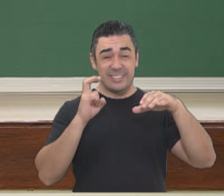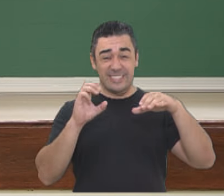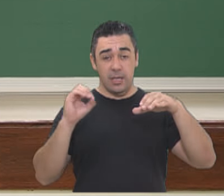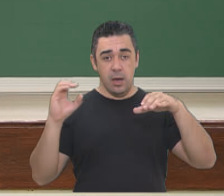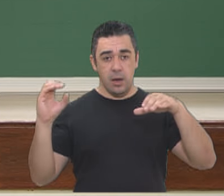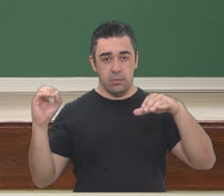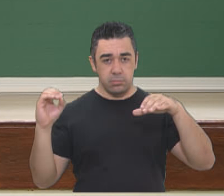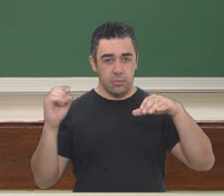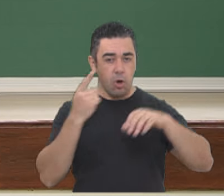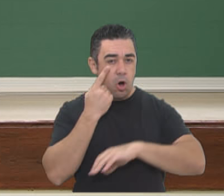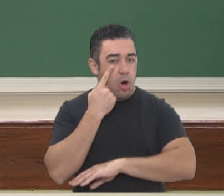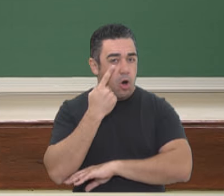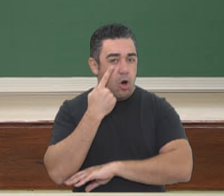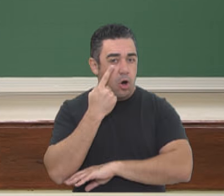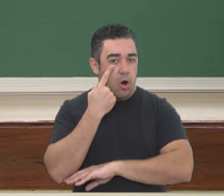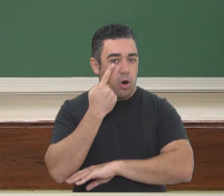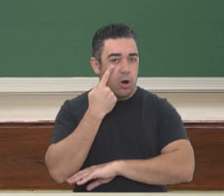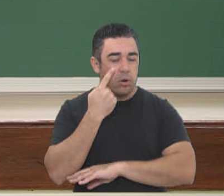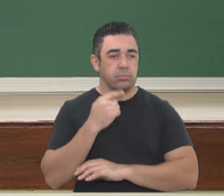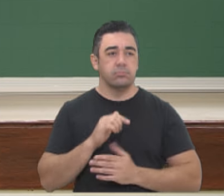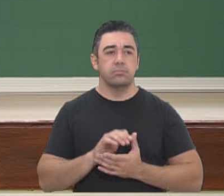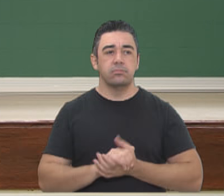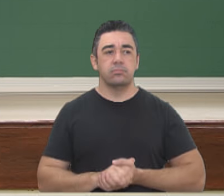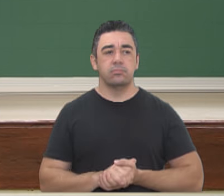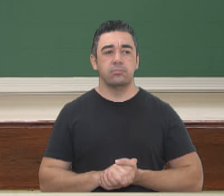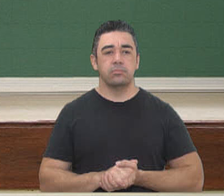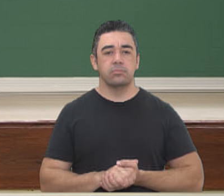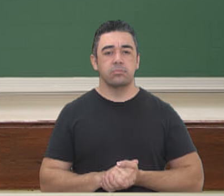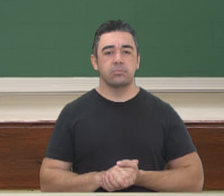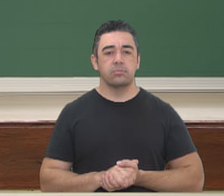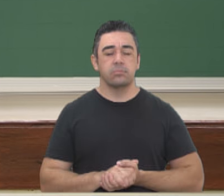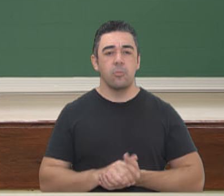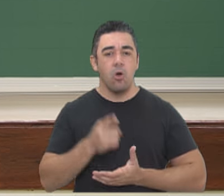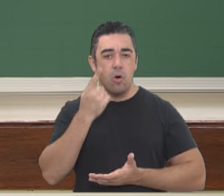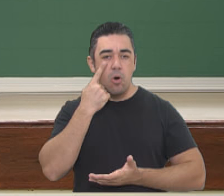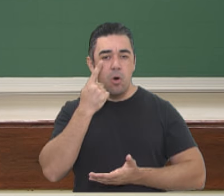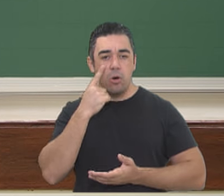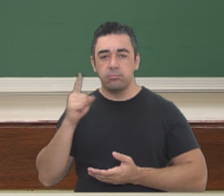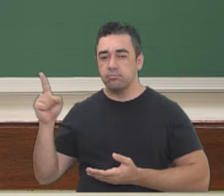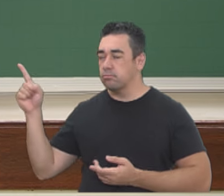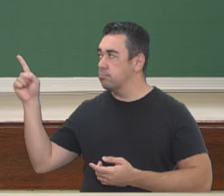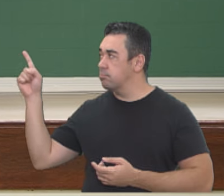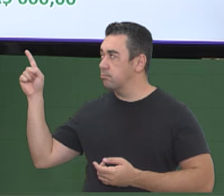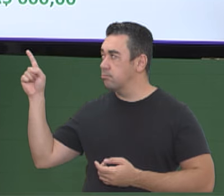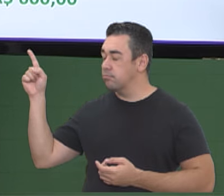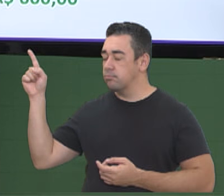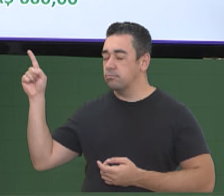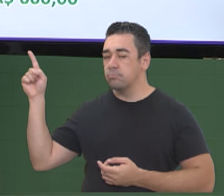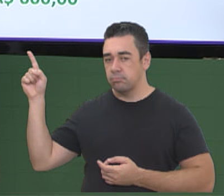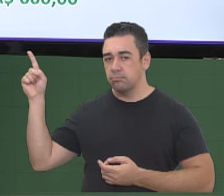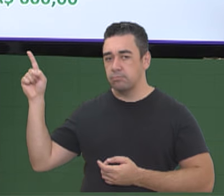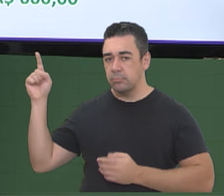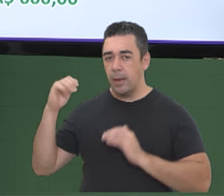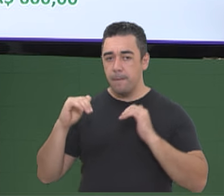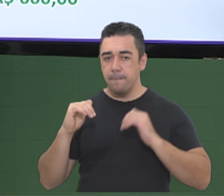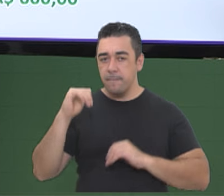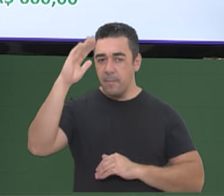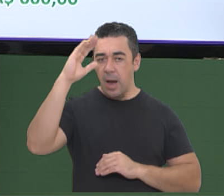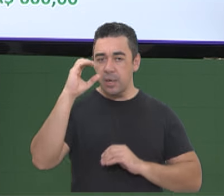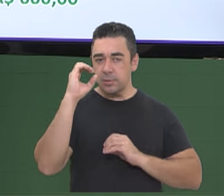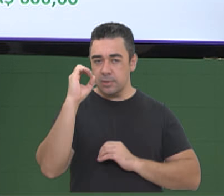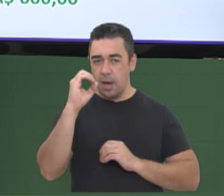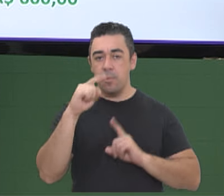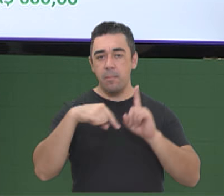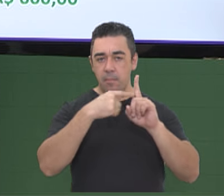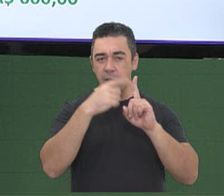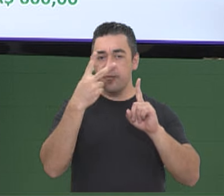bem? Então vamos observar aqui, ó. Olha lá, acima de zero, mais